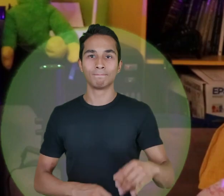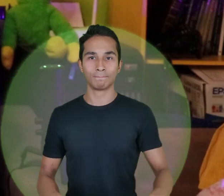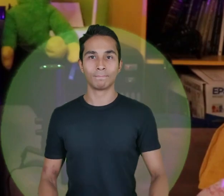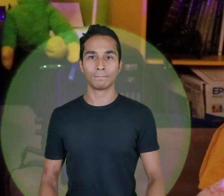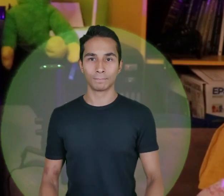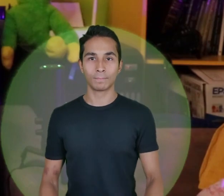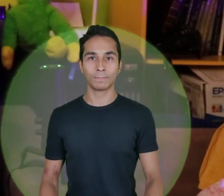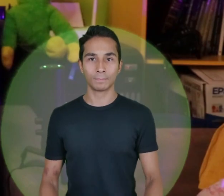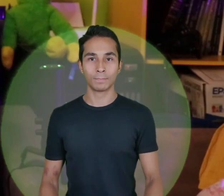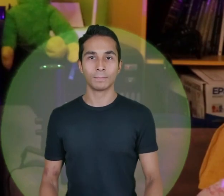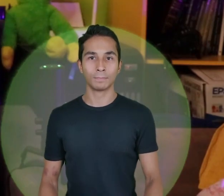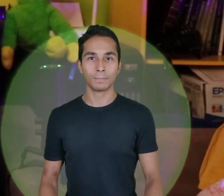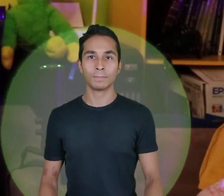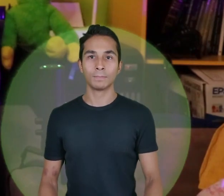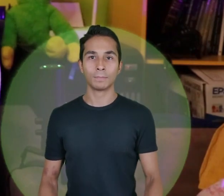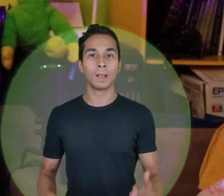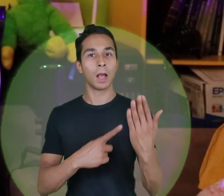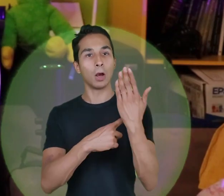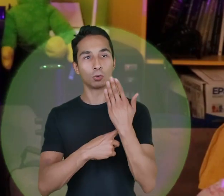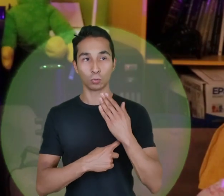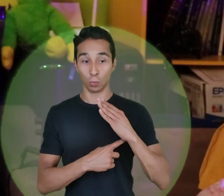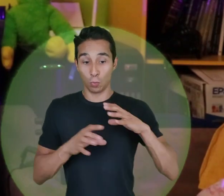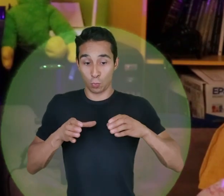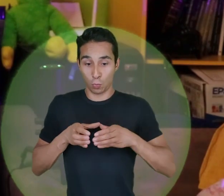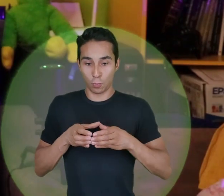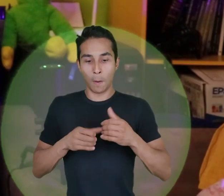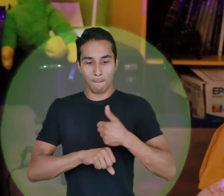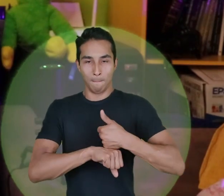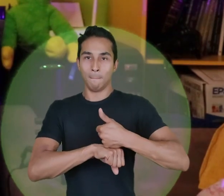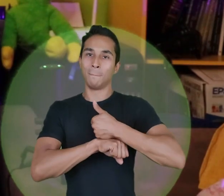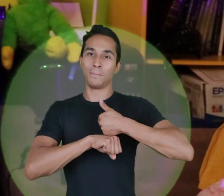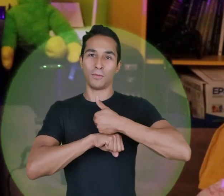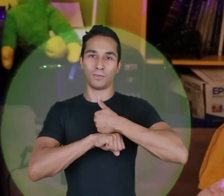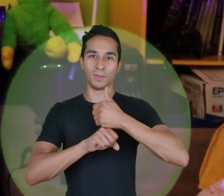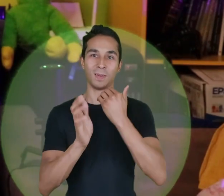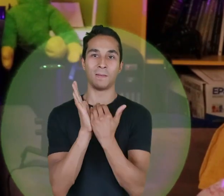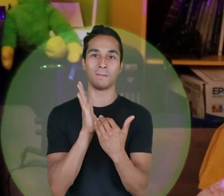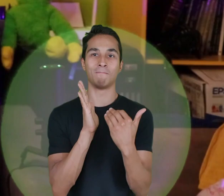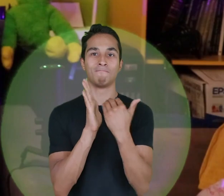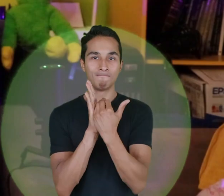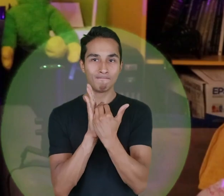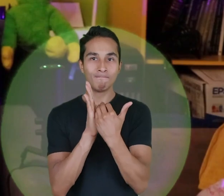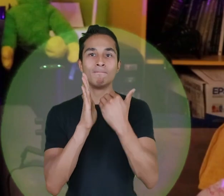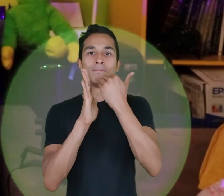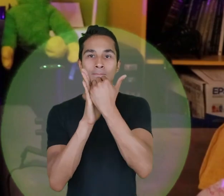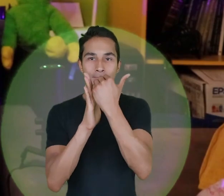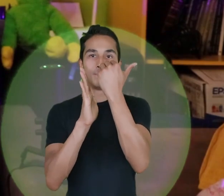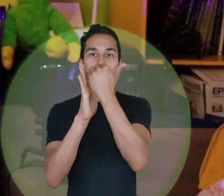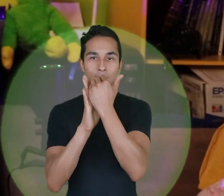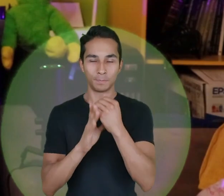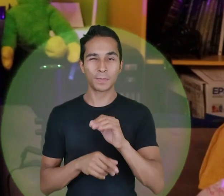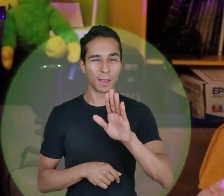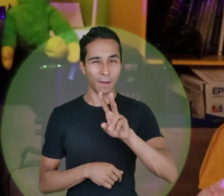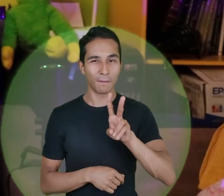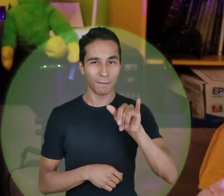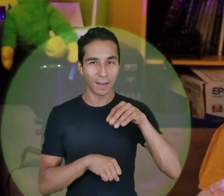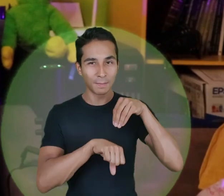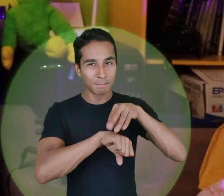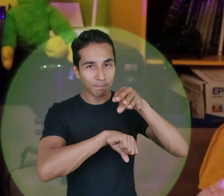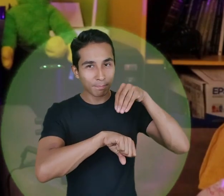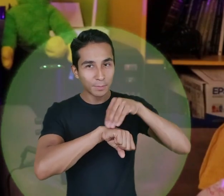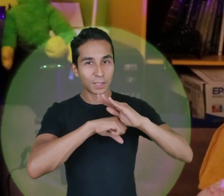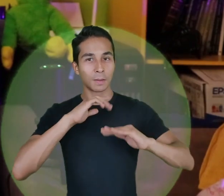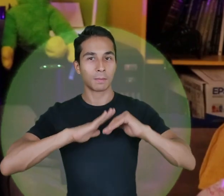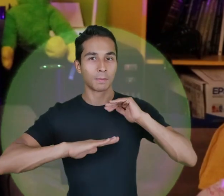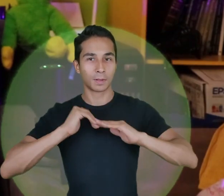né, que a gente precisa sempre estar profissionalizando e melhorando, otimizando aí os nossos processos. Então eu vou falar coisas práticas aí